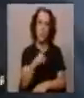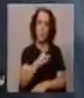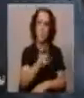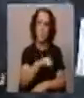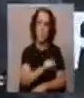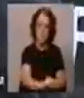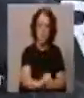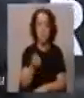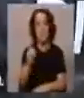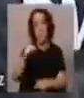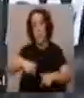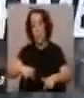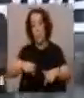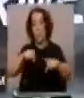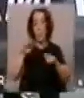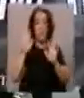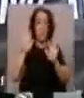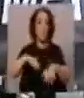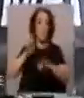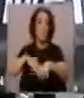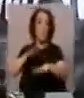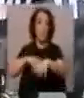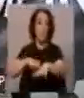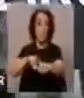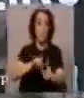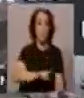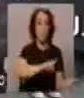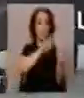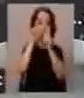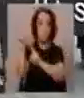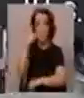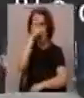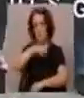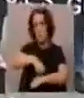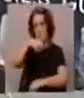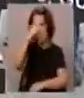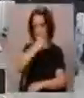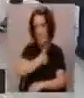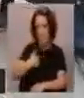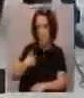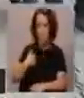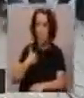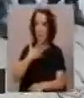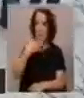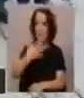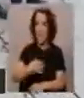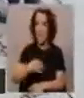manifestação que vamos até ao Ministério da Saúde e pensamos também juntar milhares de enfermeiros em